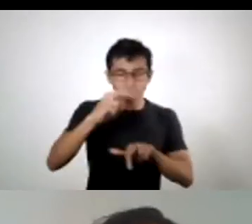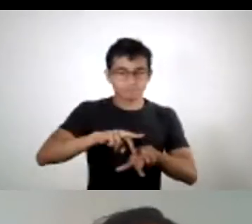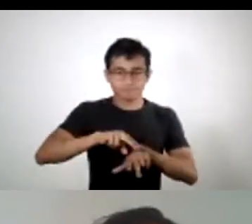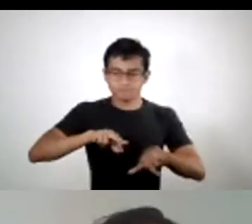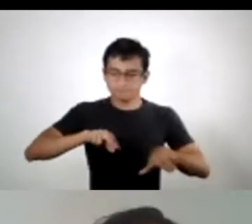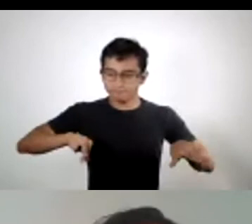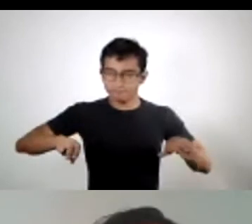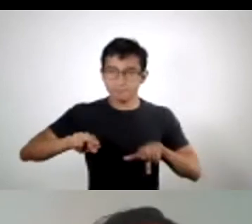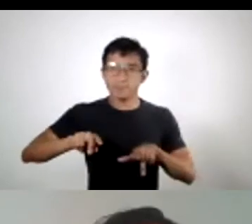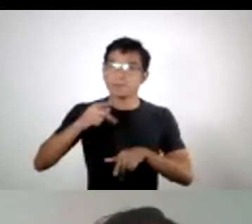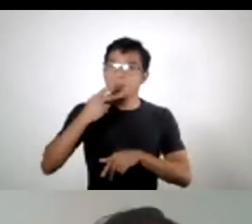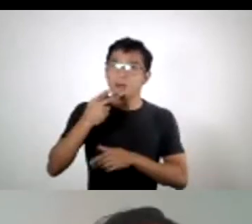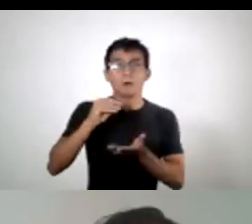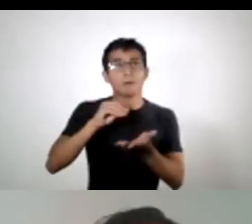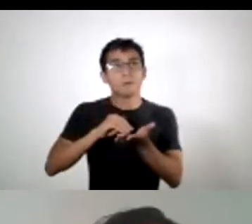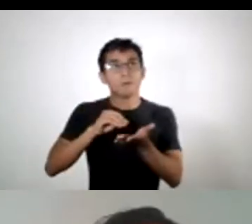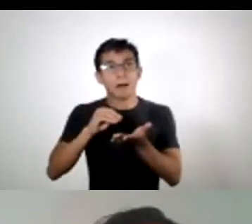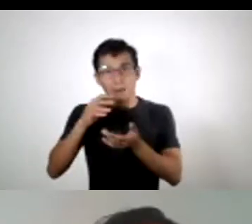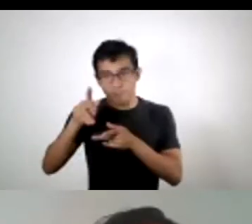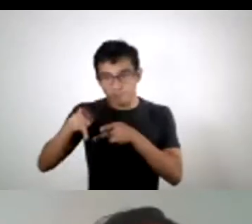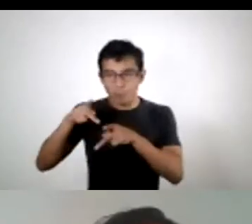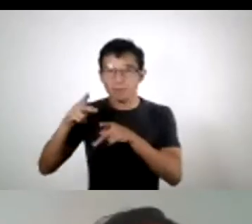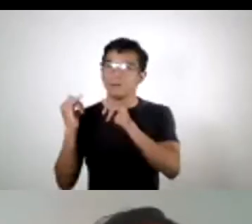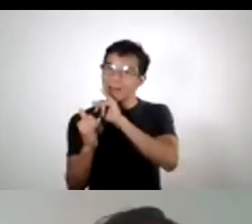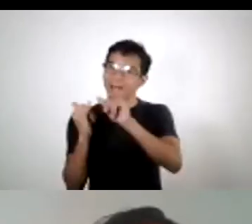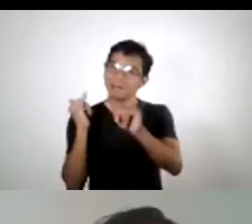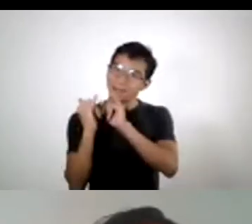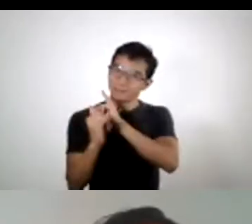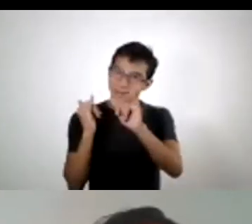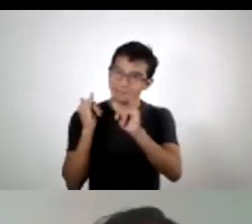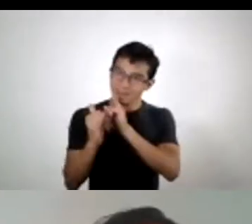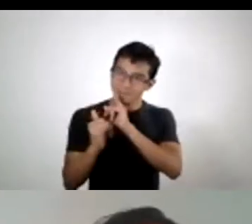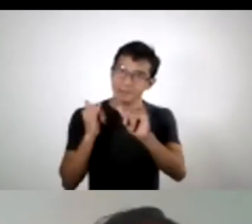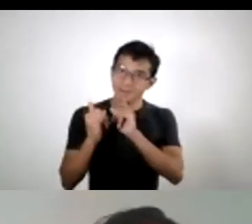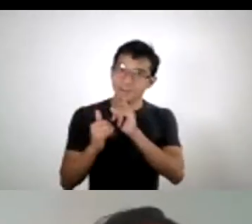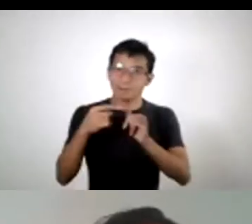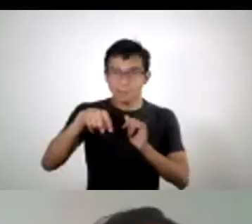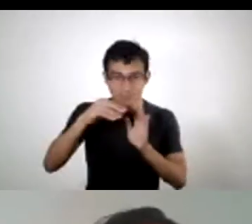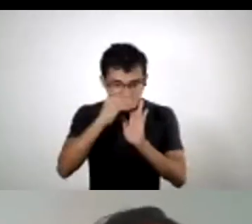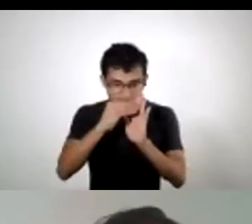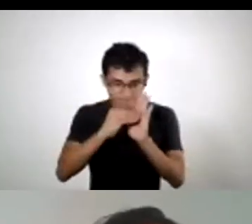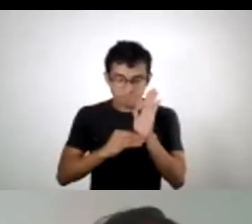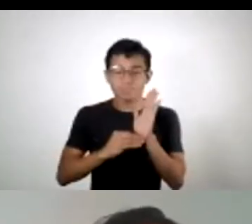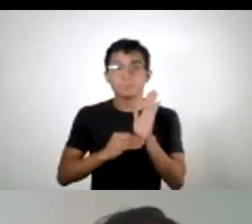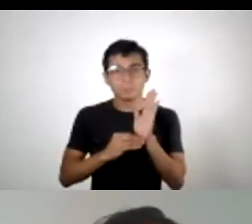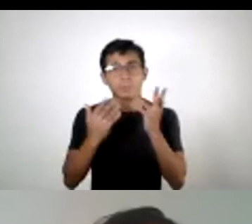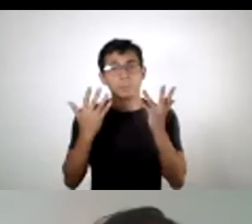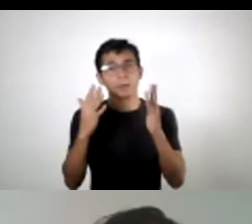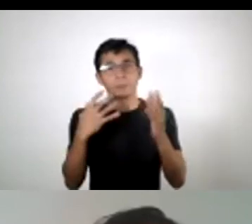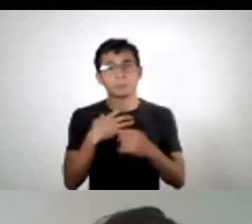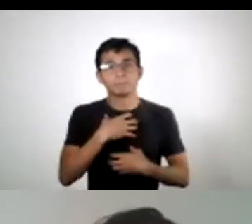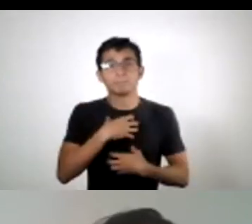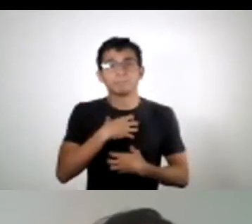das parteiras, faltou falar da festa. Gente, parabéns, estou assim, encantada.